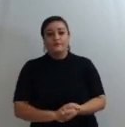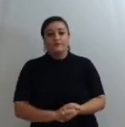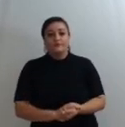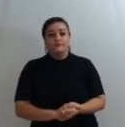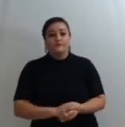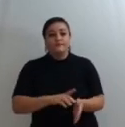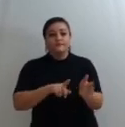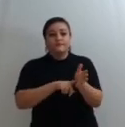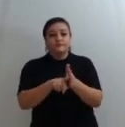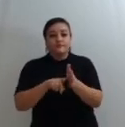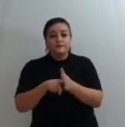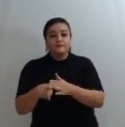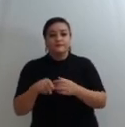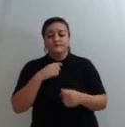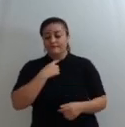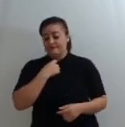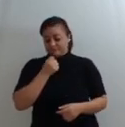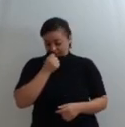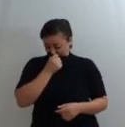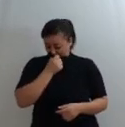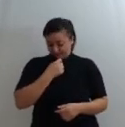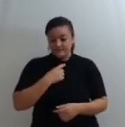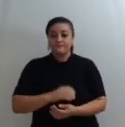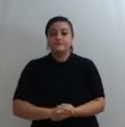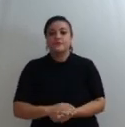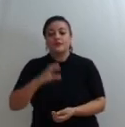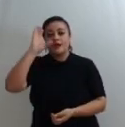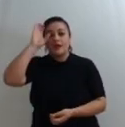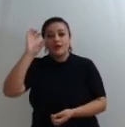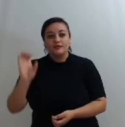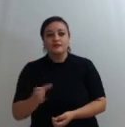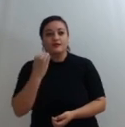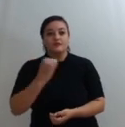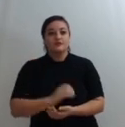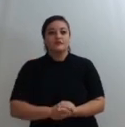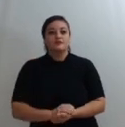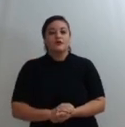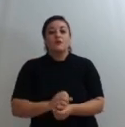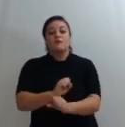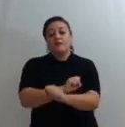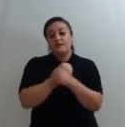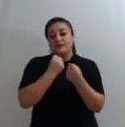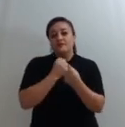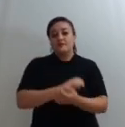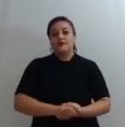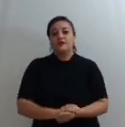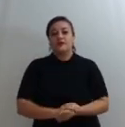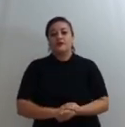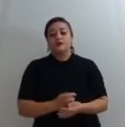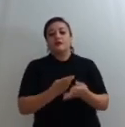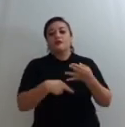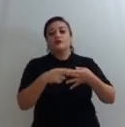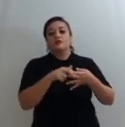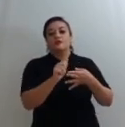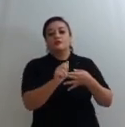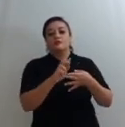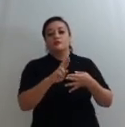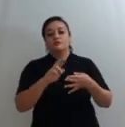questão, a decisão que foi invocada pela defesa, no caso do agravo regimental do habeas corpus